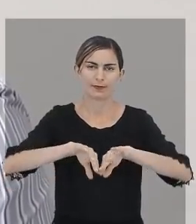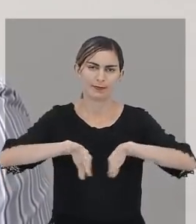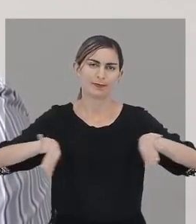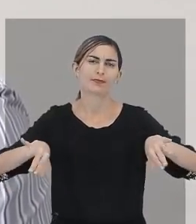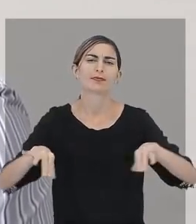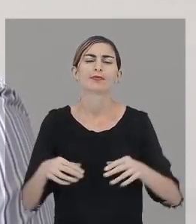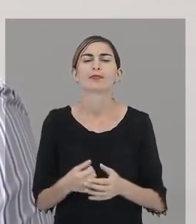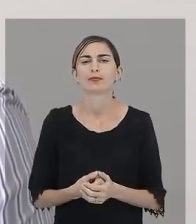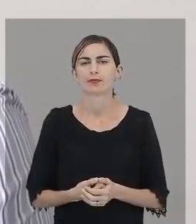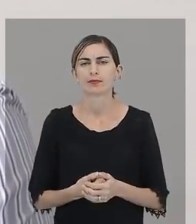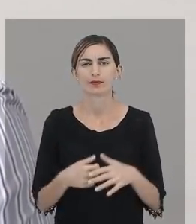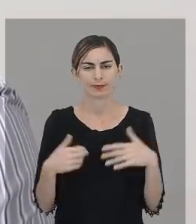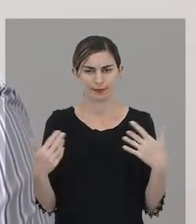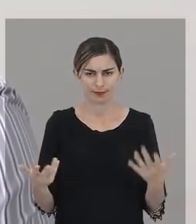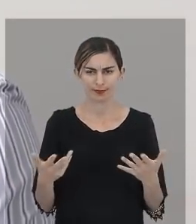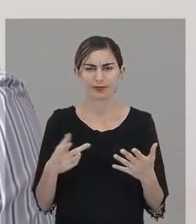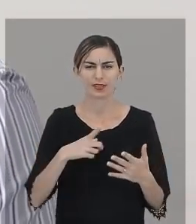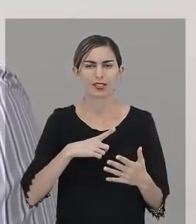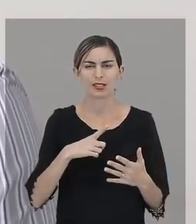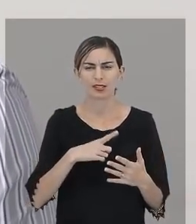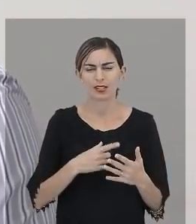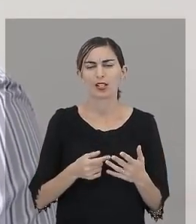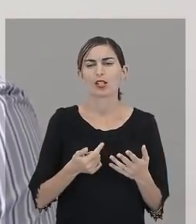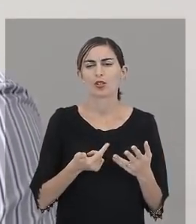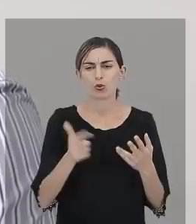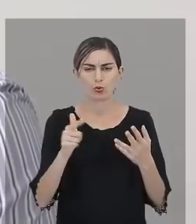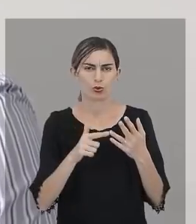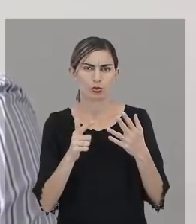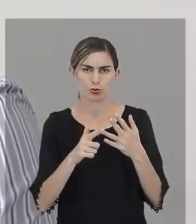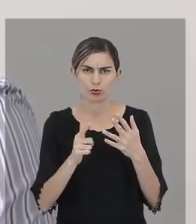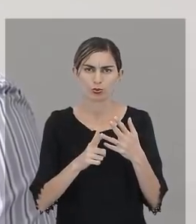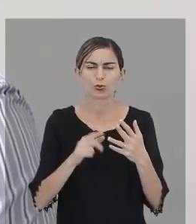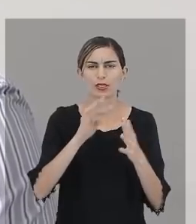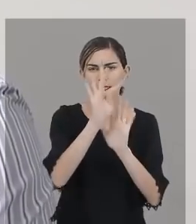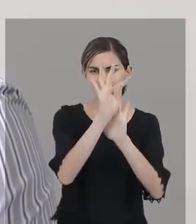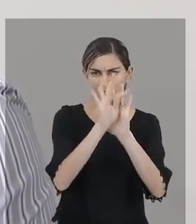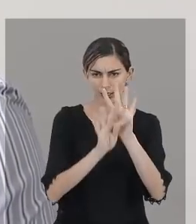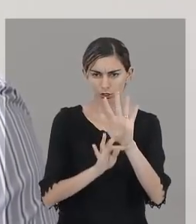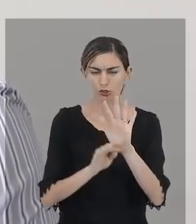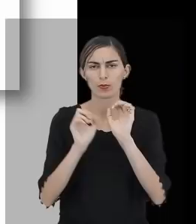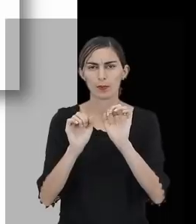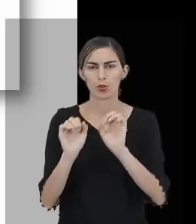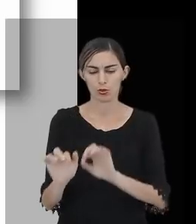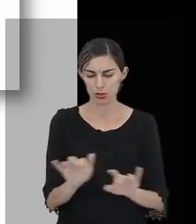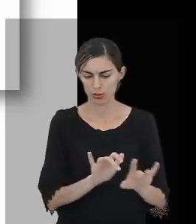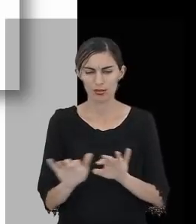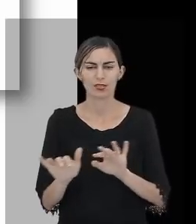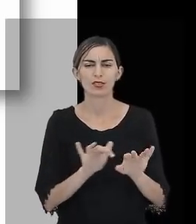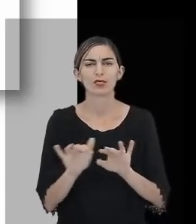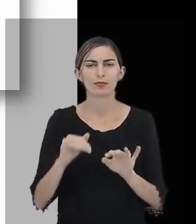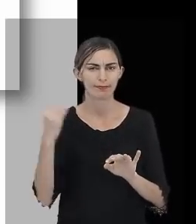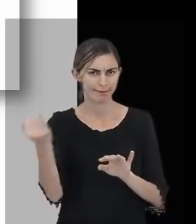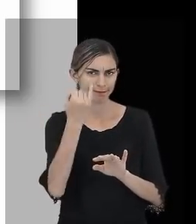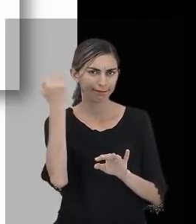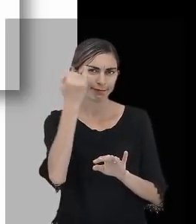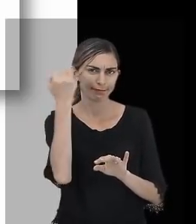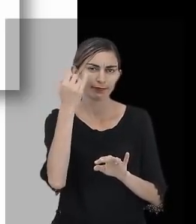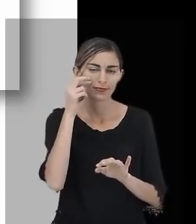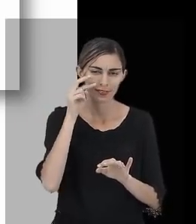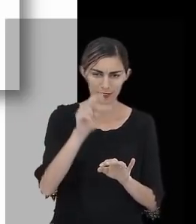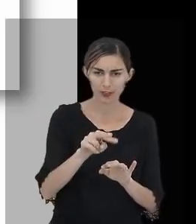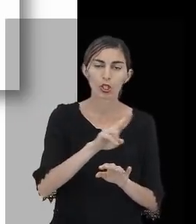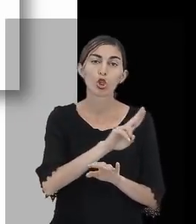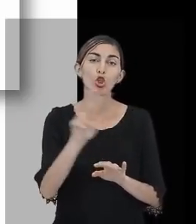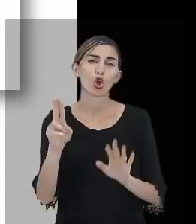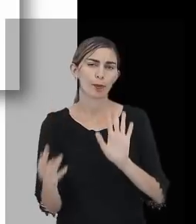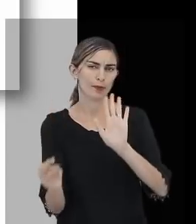aqui do padding, certo? Então a gente tem um Edit Text, que é um campo de texto que você pode escrever, certo? É importante você